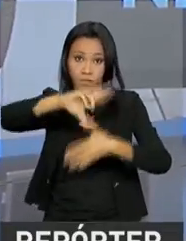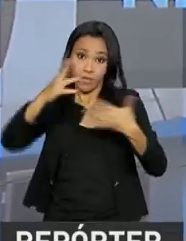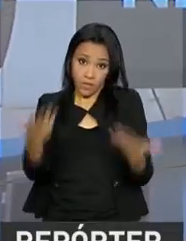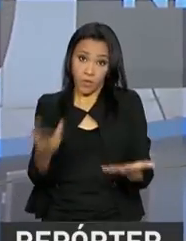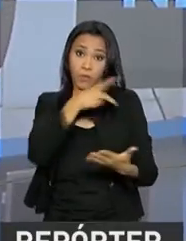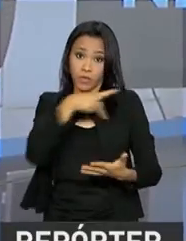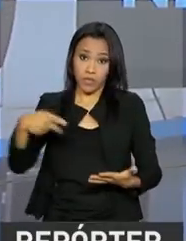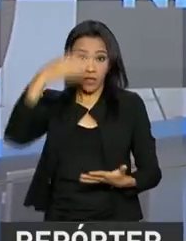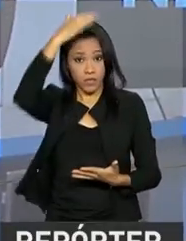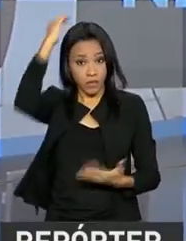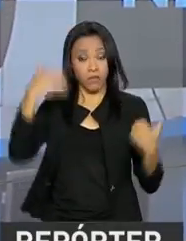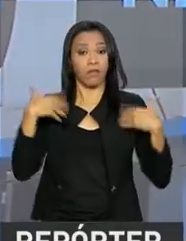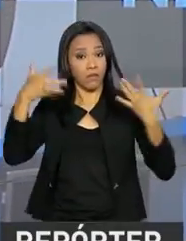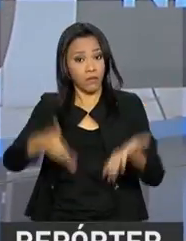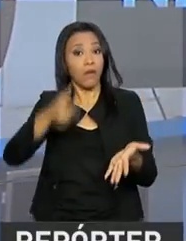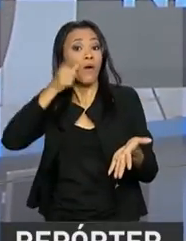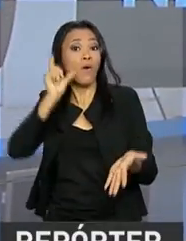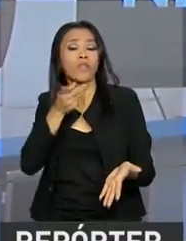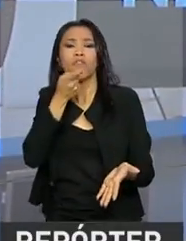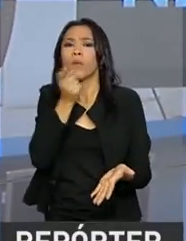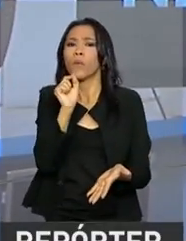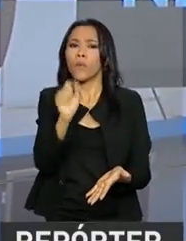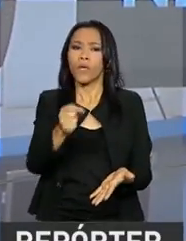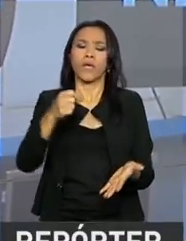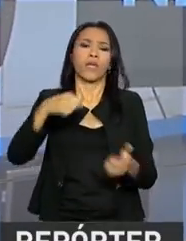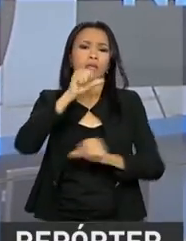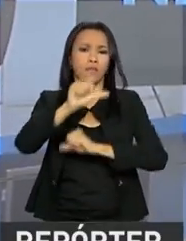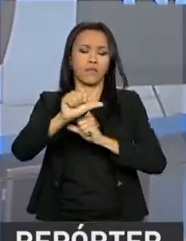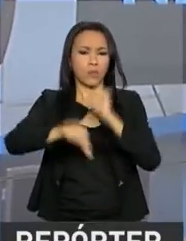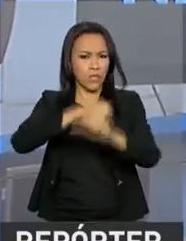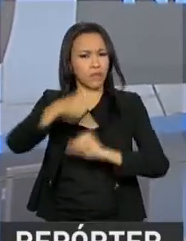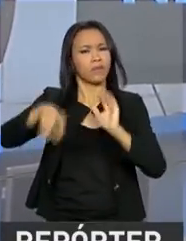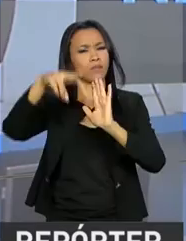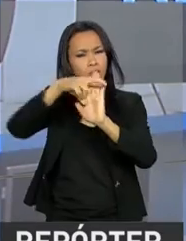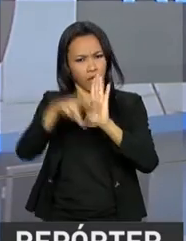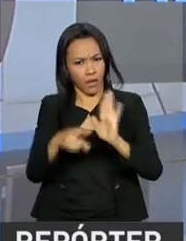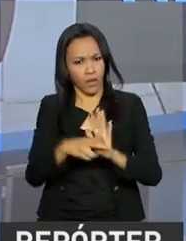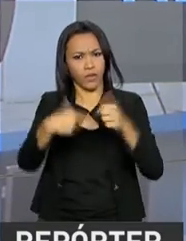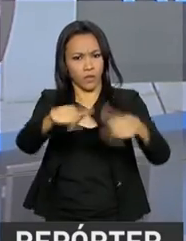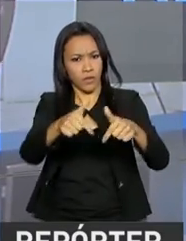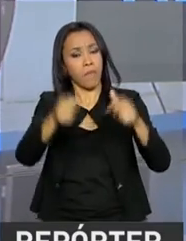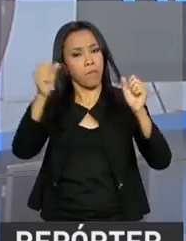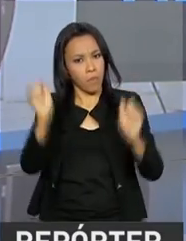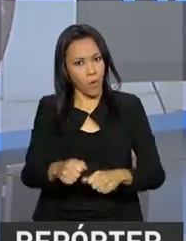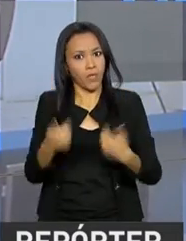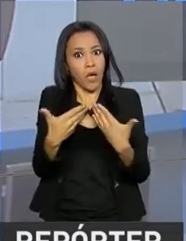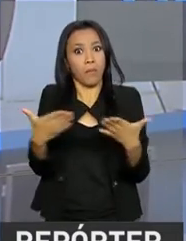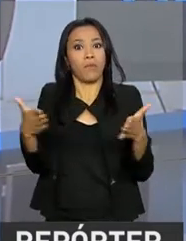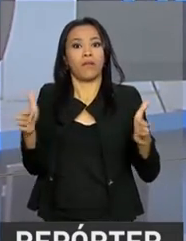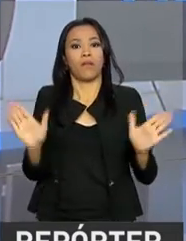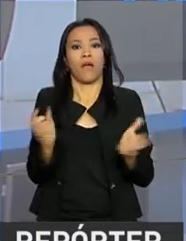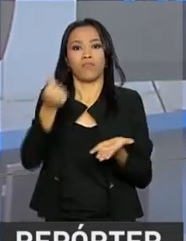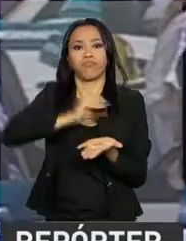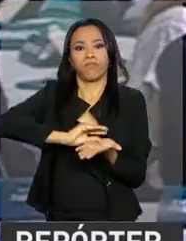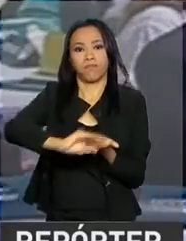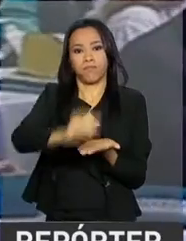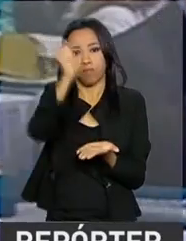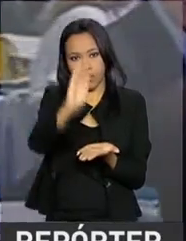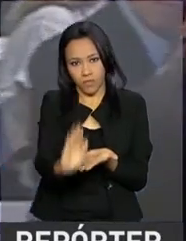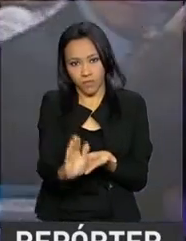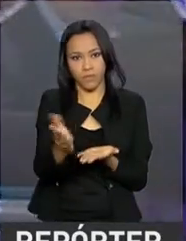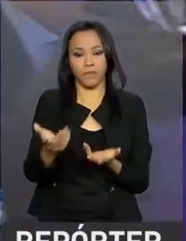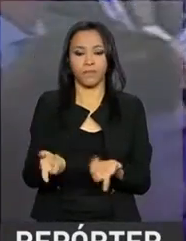Temer esteve no evento ontem e destacou que a reforma trabalhista pode ampliar os investimentos do país